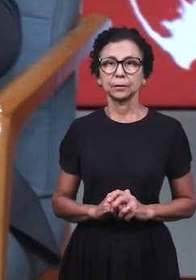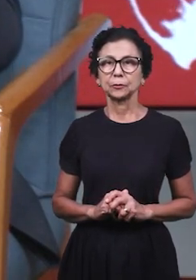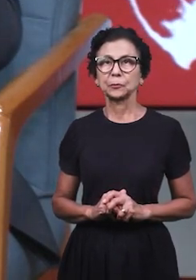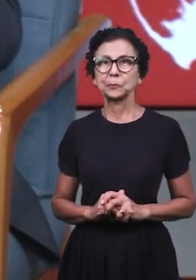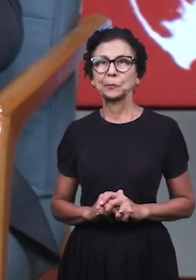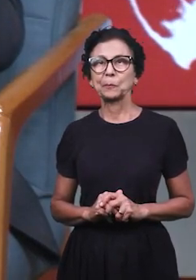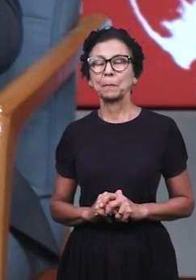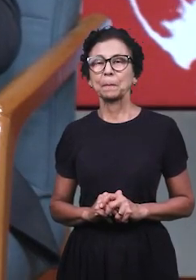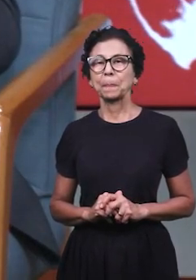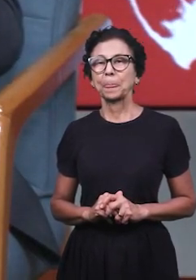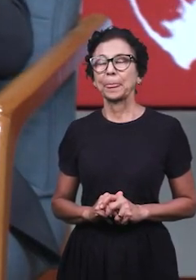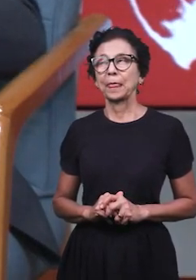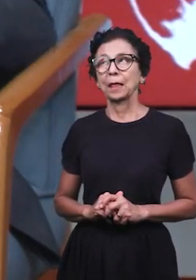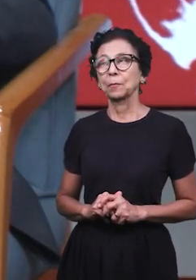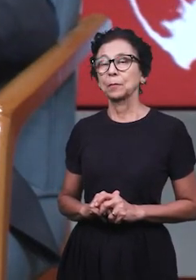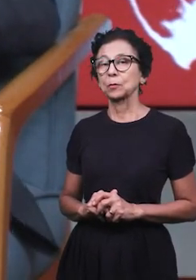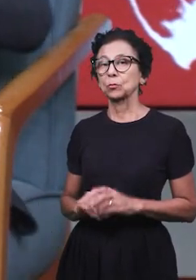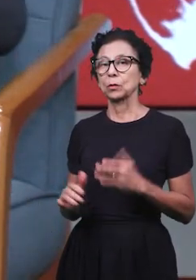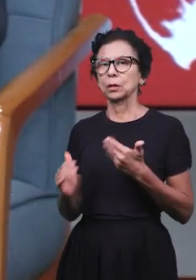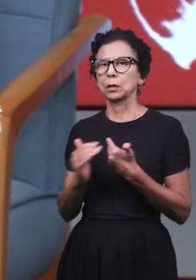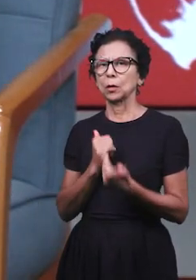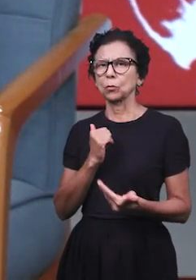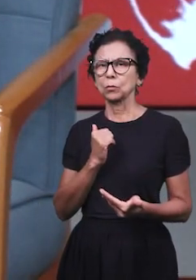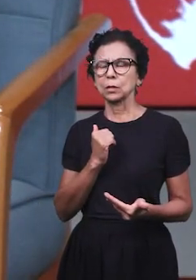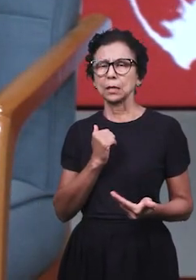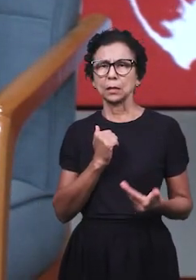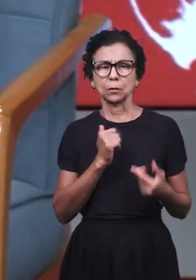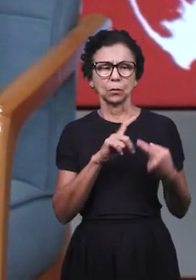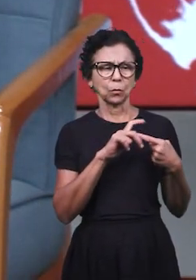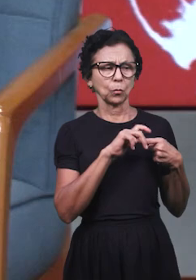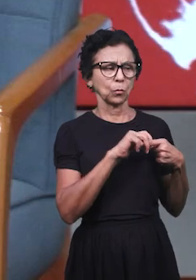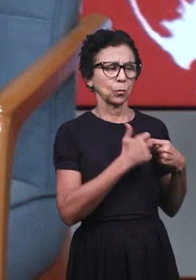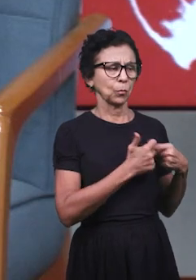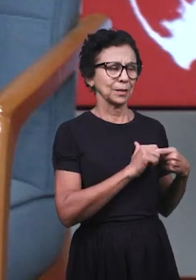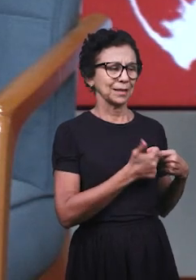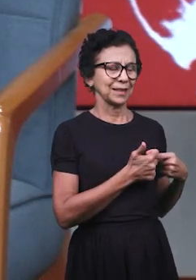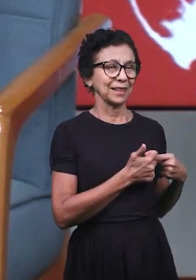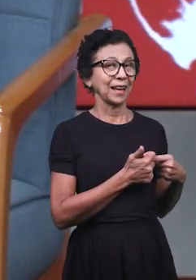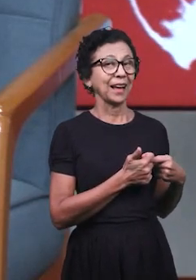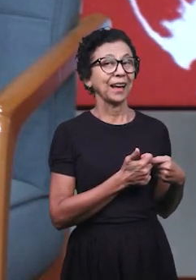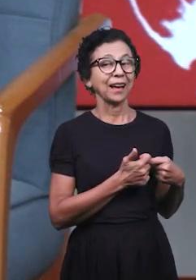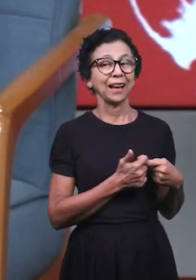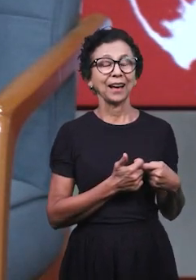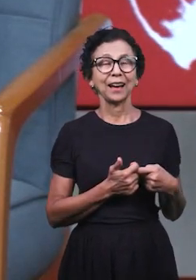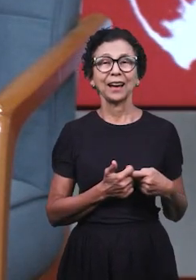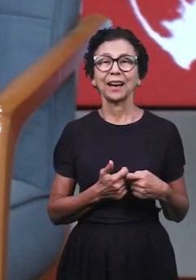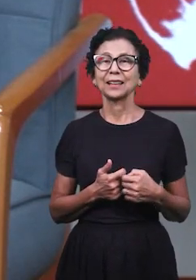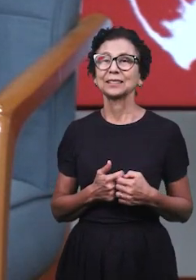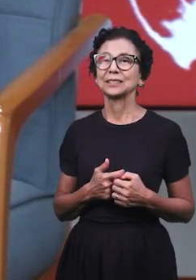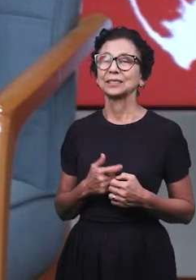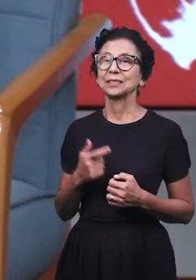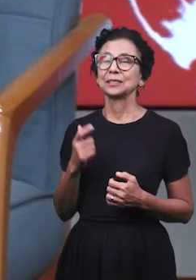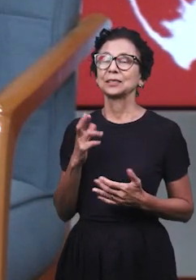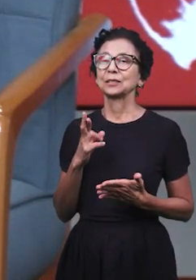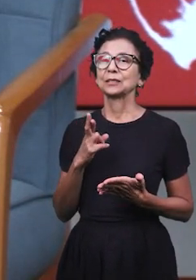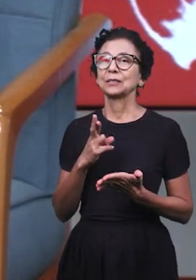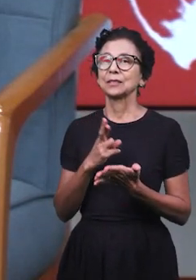e consertamos aquilo que o Senhor está falando, nós também temos o benefício